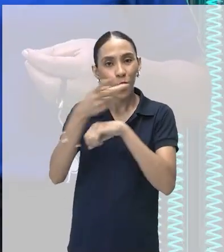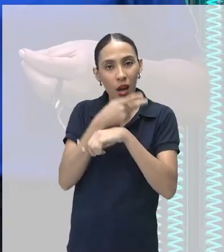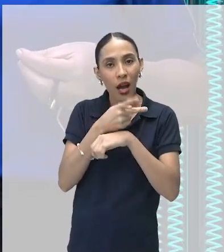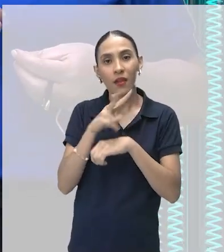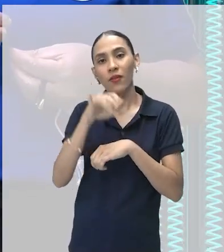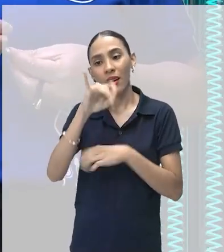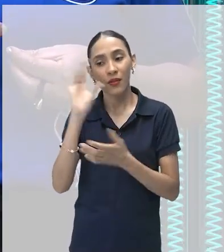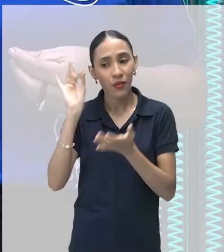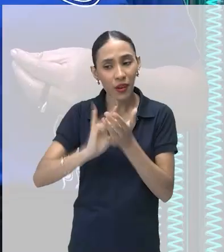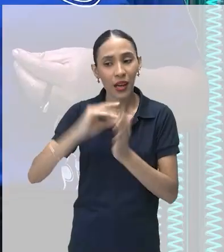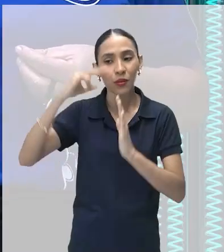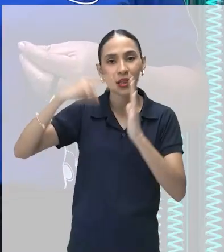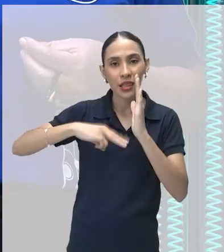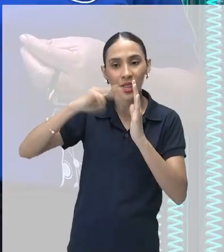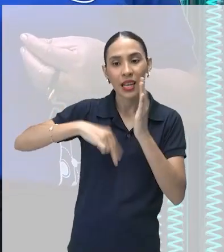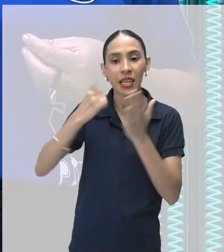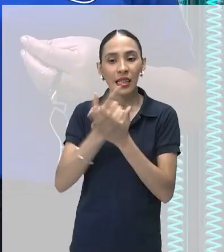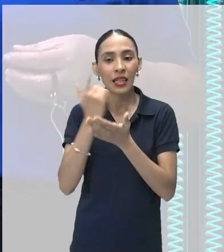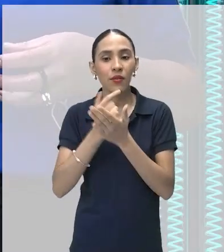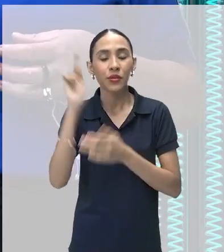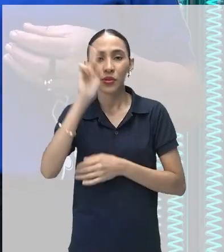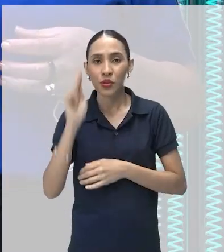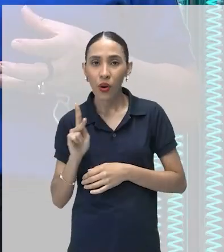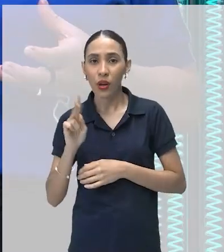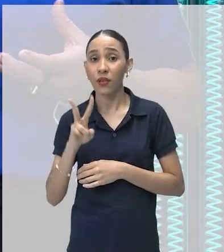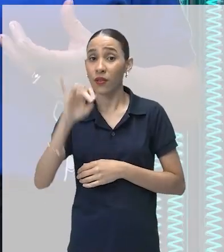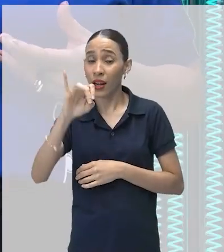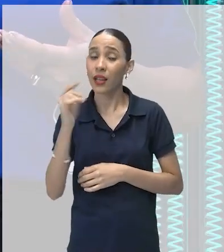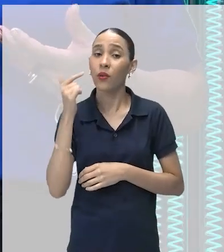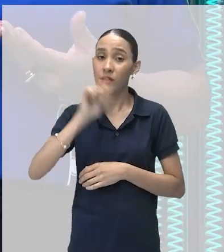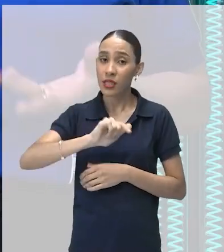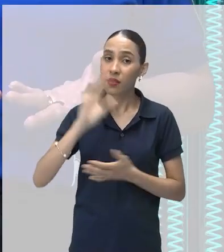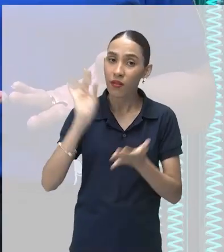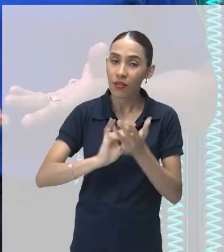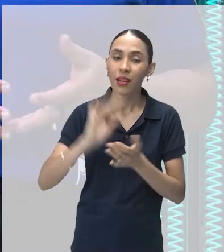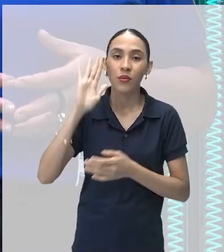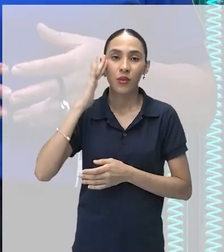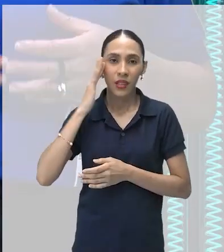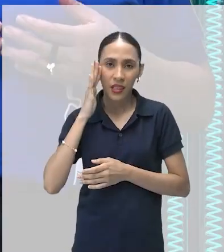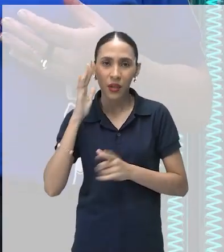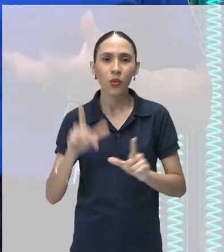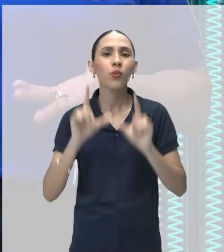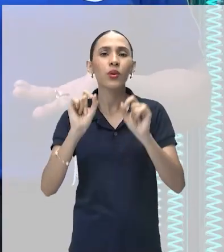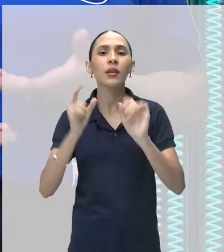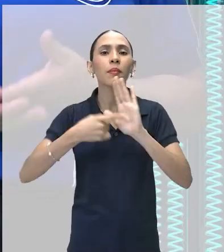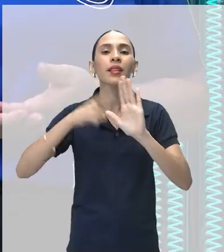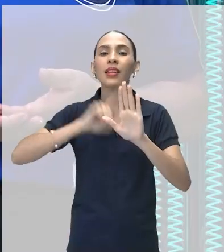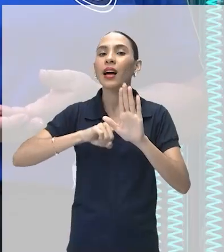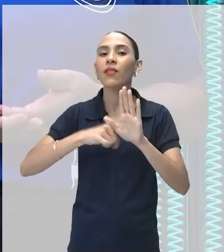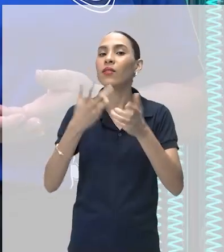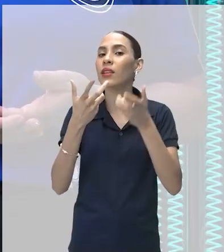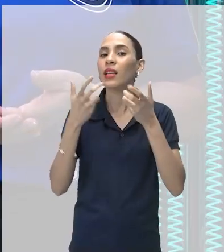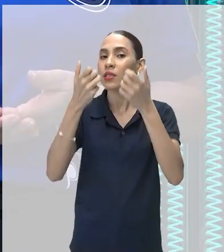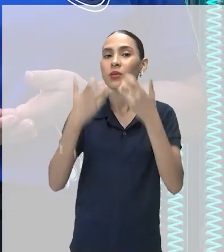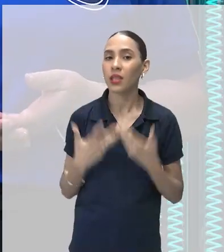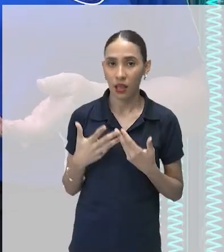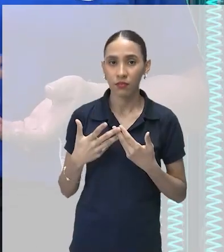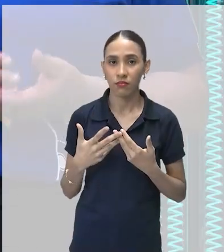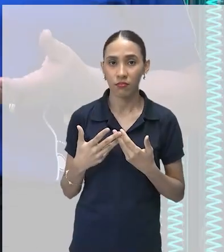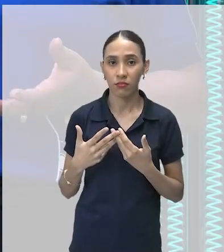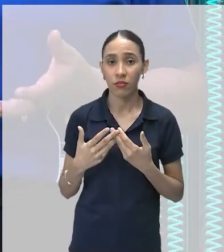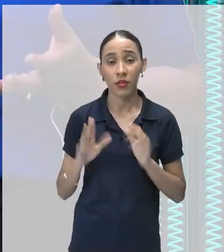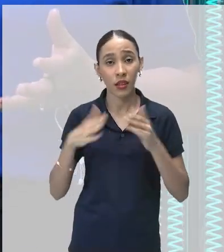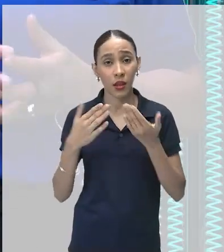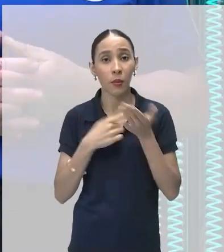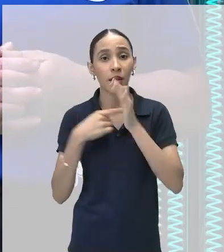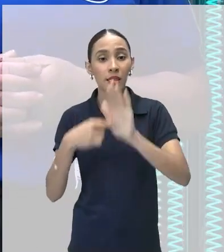que vão realmente ler os livros de história, eles vão conseguir entender o que essas metáforas estavam querendo falar. E